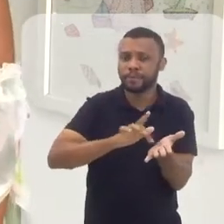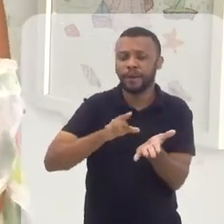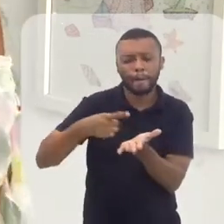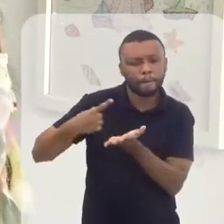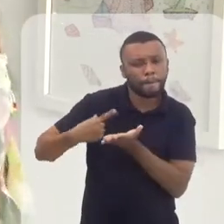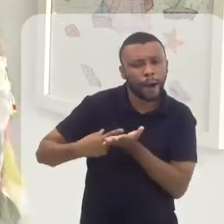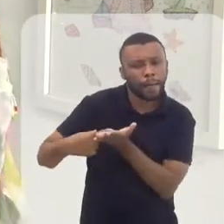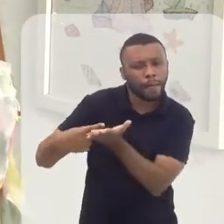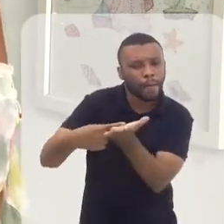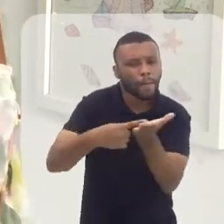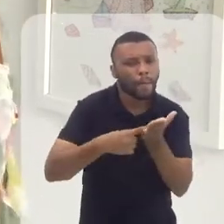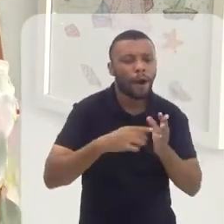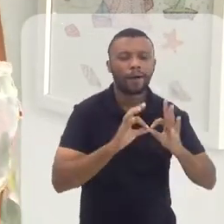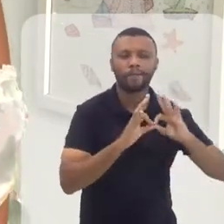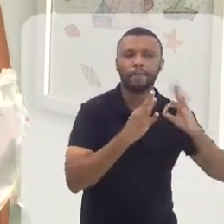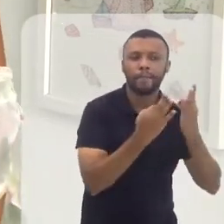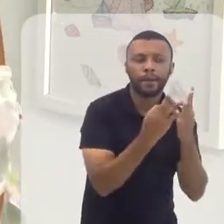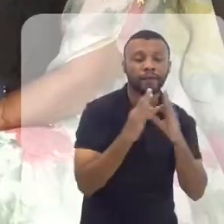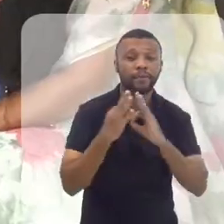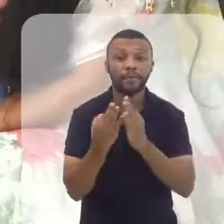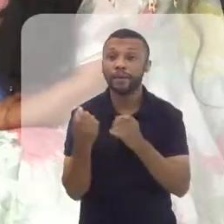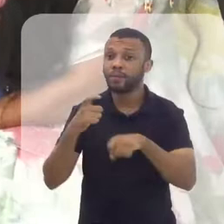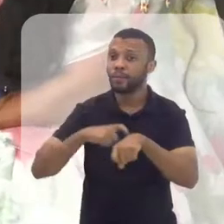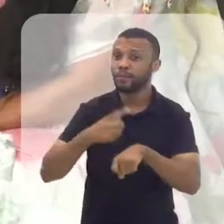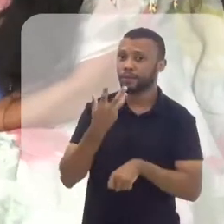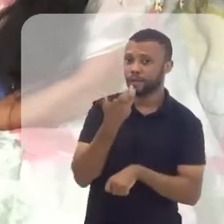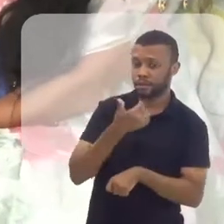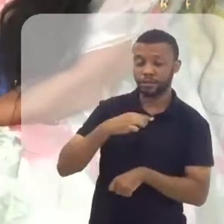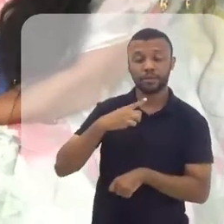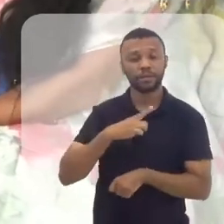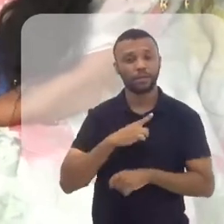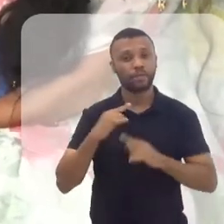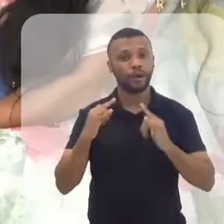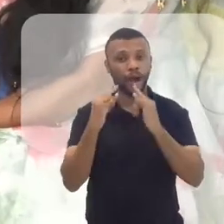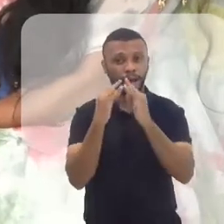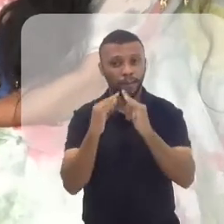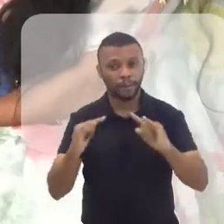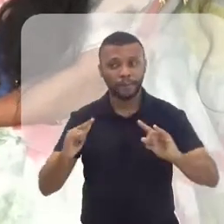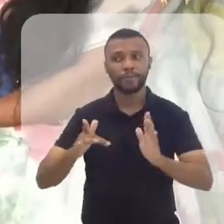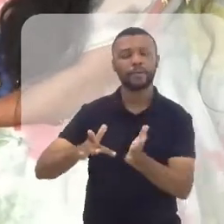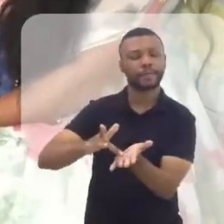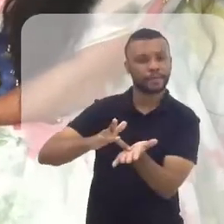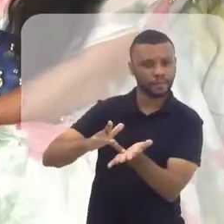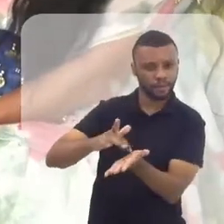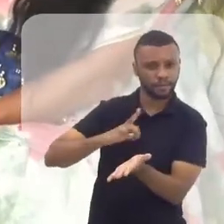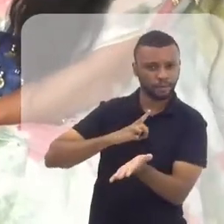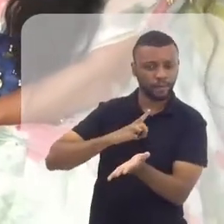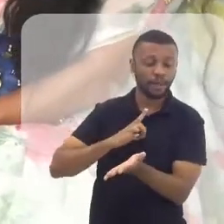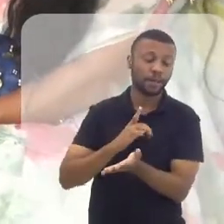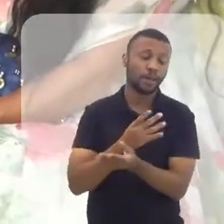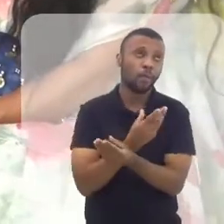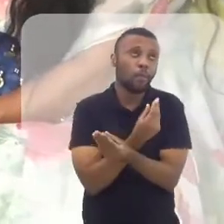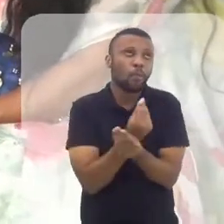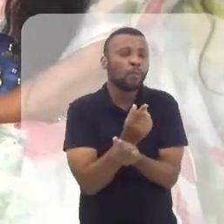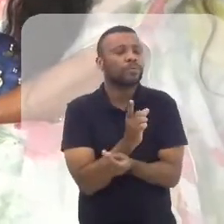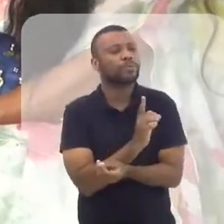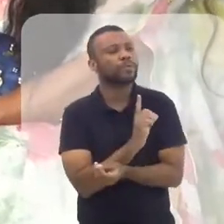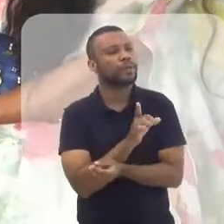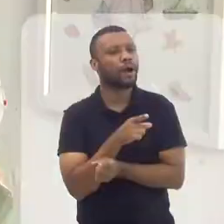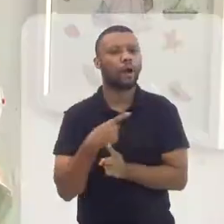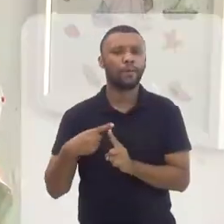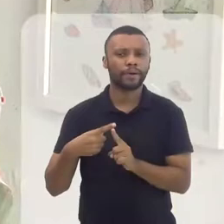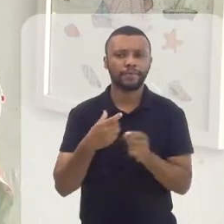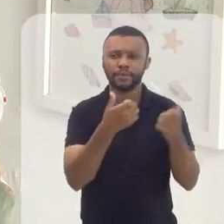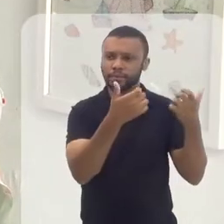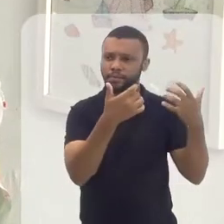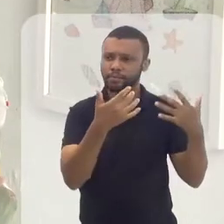ainda criança, faz os acordos, ainda tem. E também ainda temos muitos acampamentos ciganos. Tem, não tantos, porque é